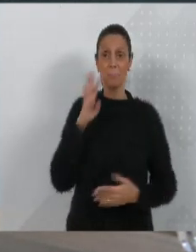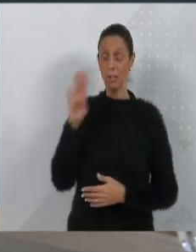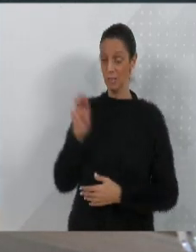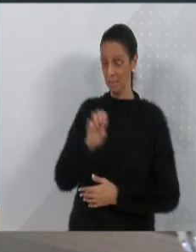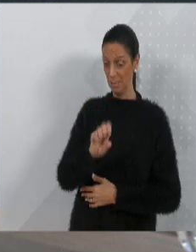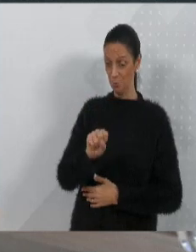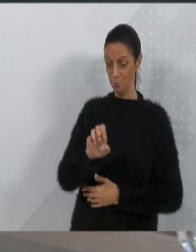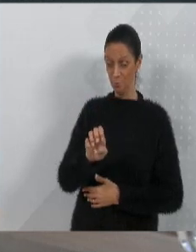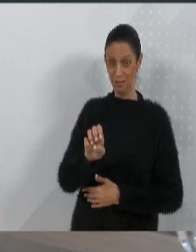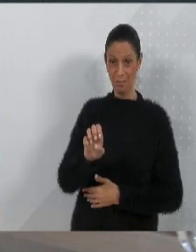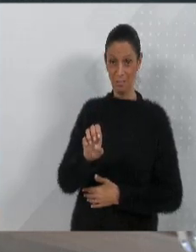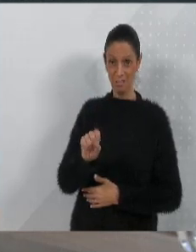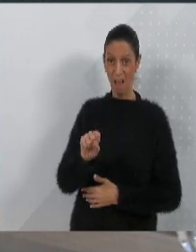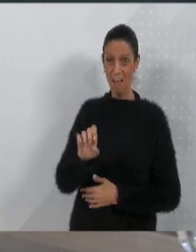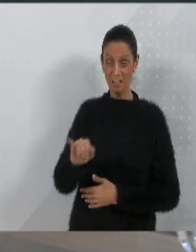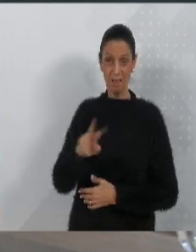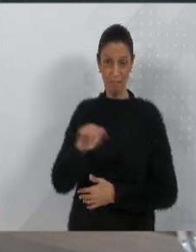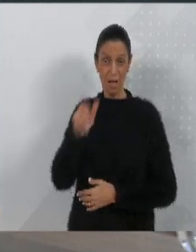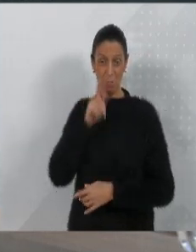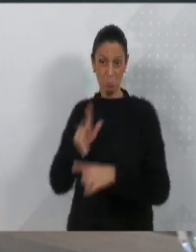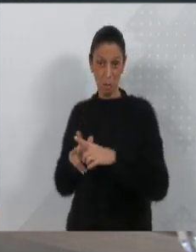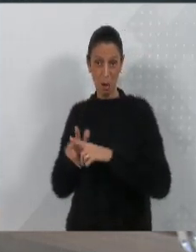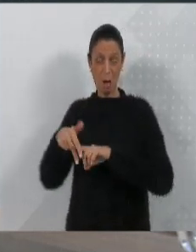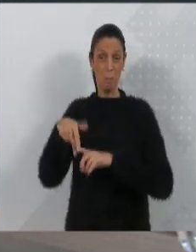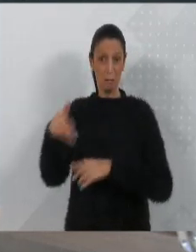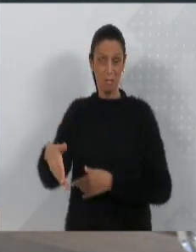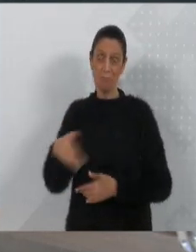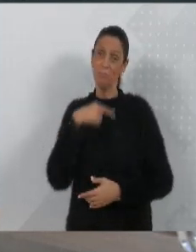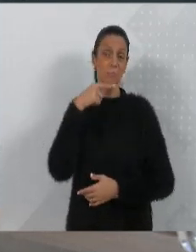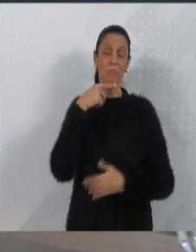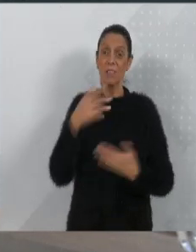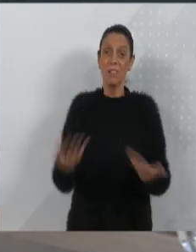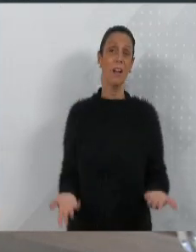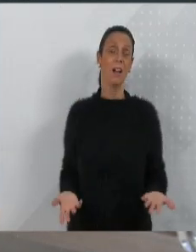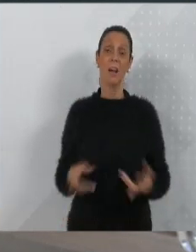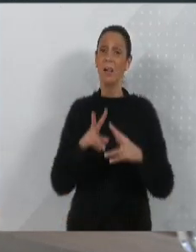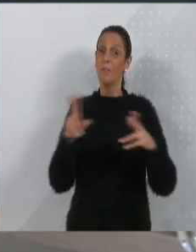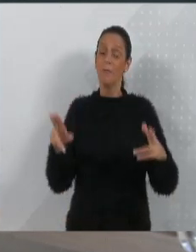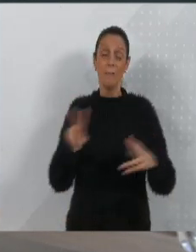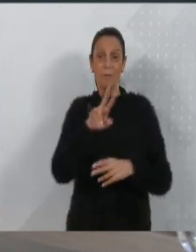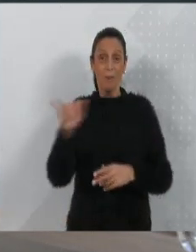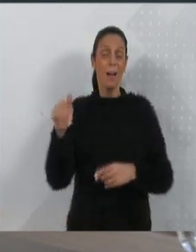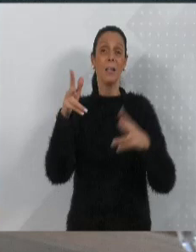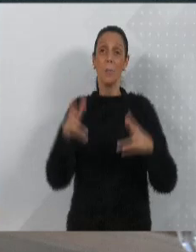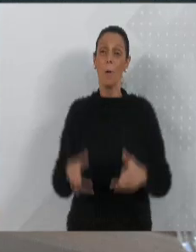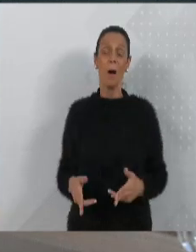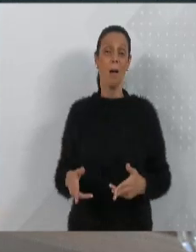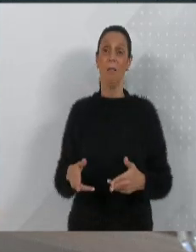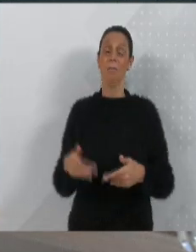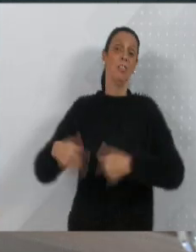Sesi a gente já sabe o resultado não vai vai virar um cabil de emprego de